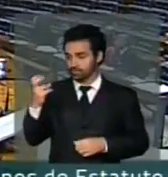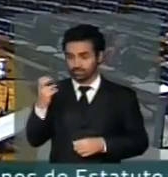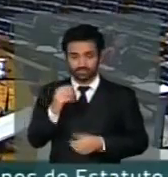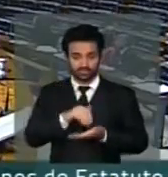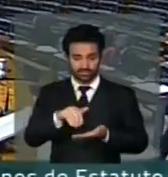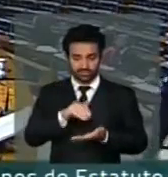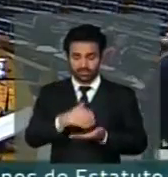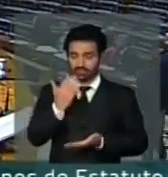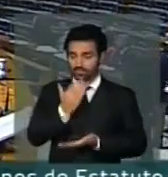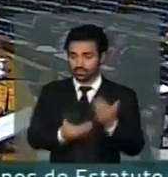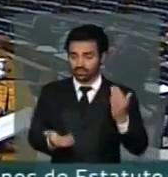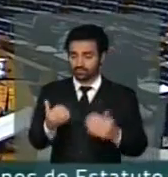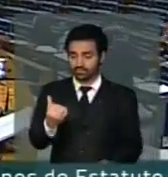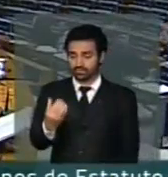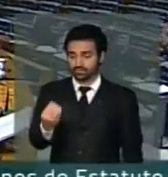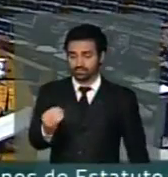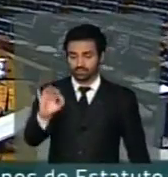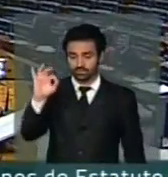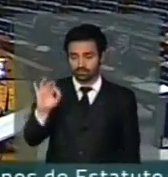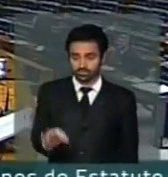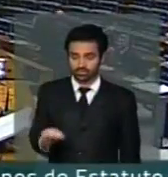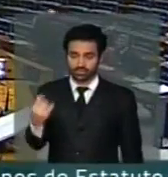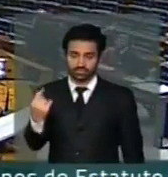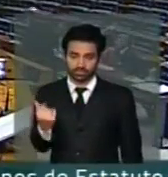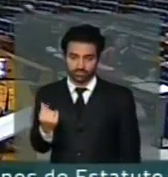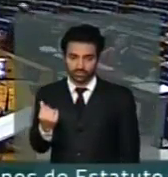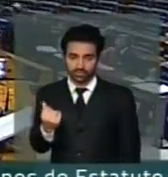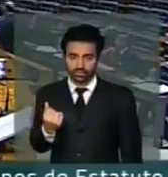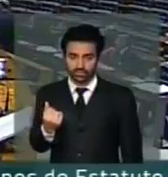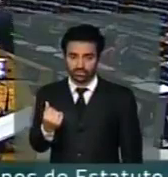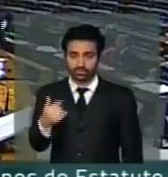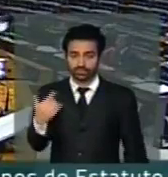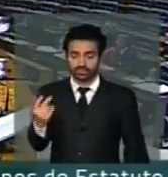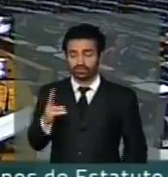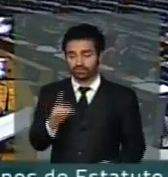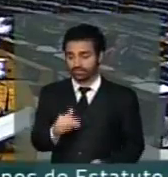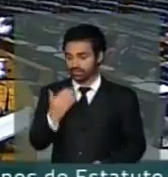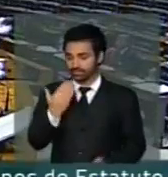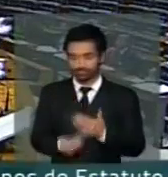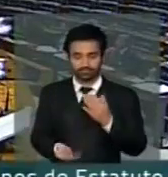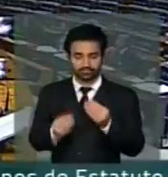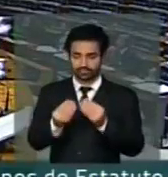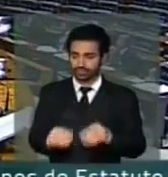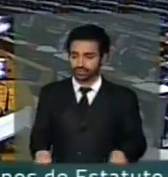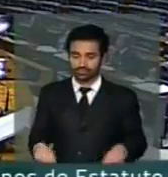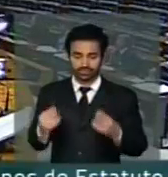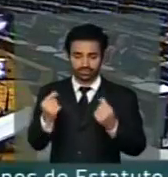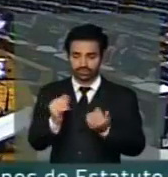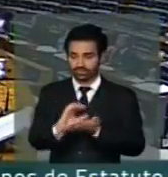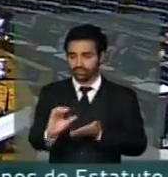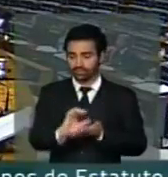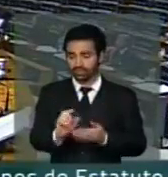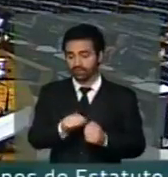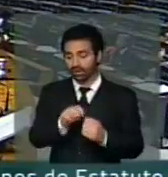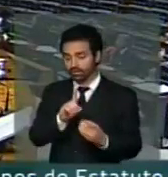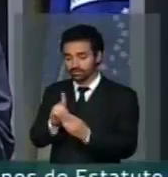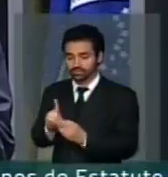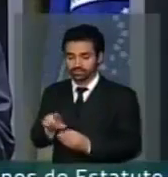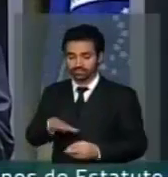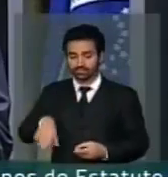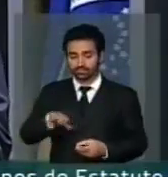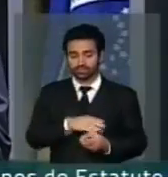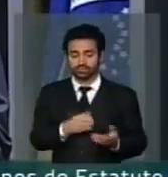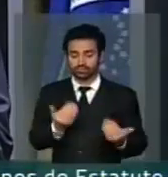mais de 60% da sua verba, o que comprometerá ainda mais os repasses para o atendimento aos jovens.